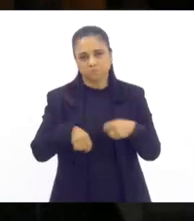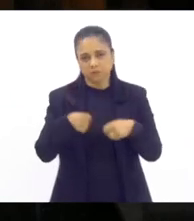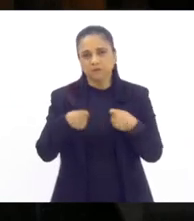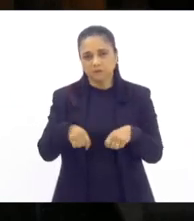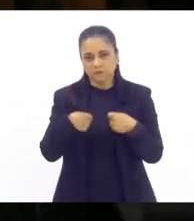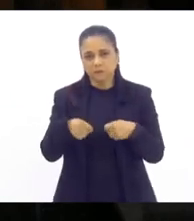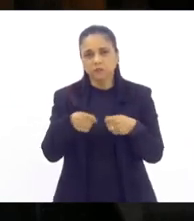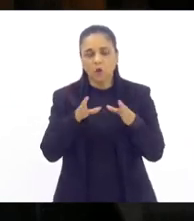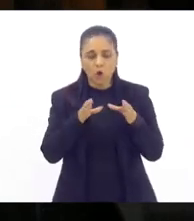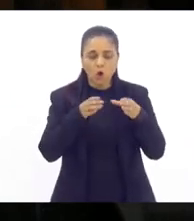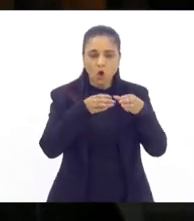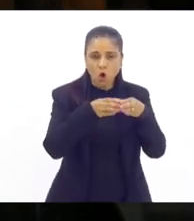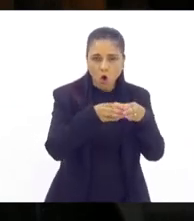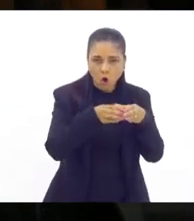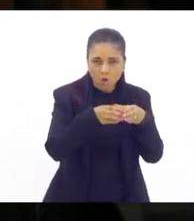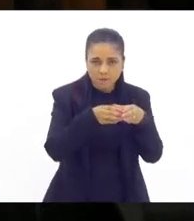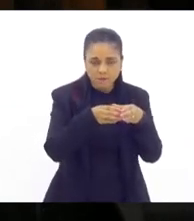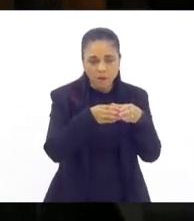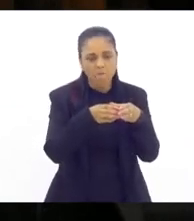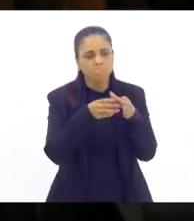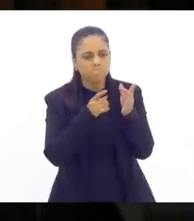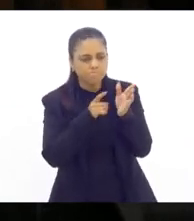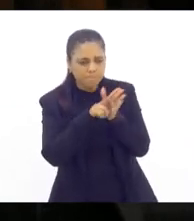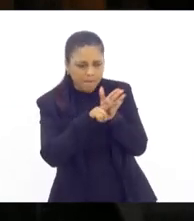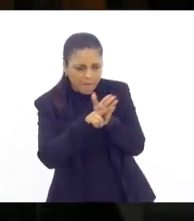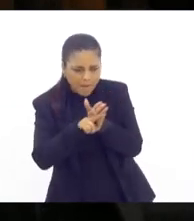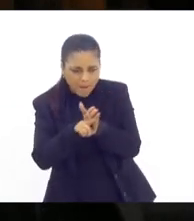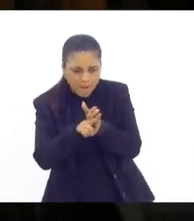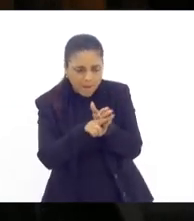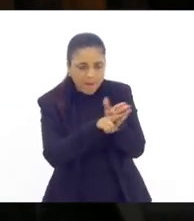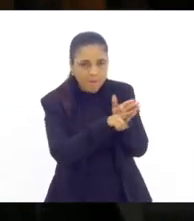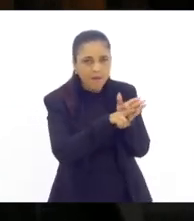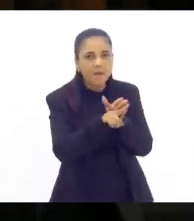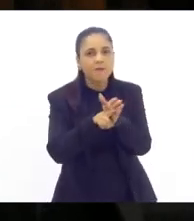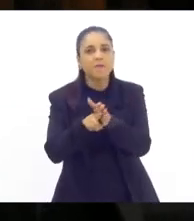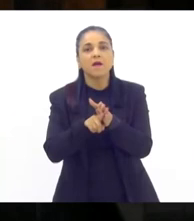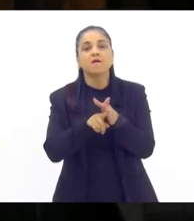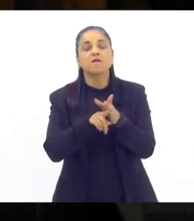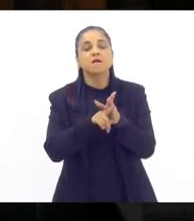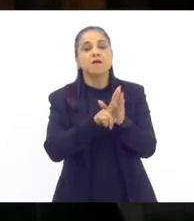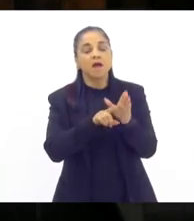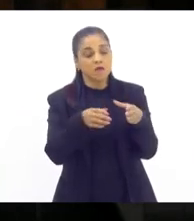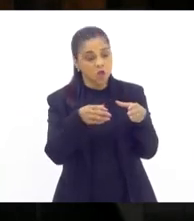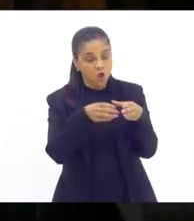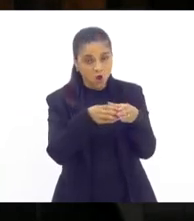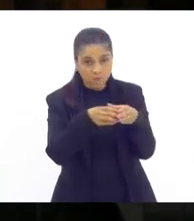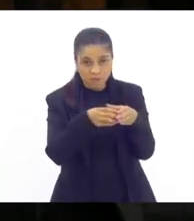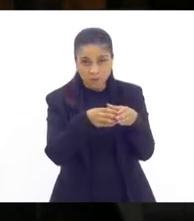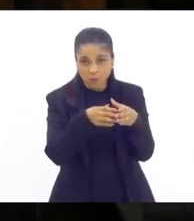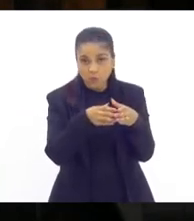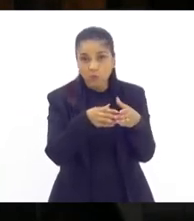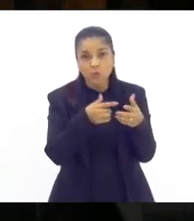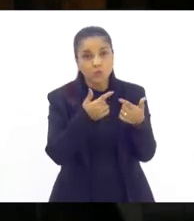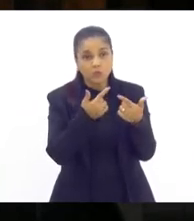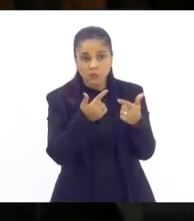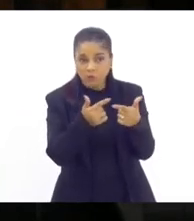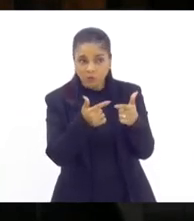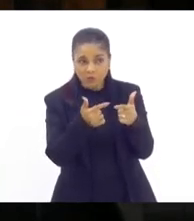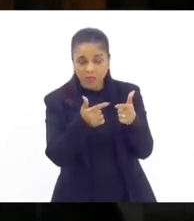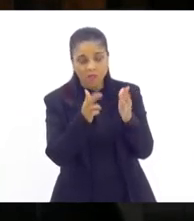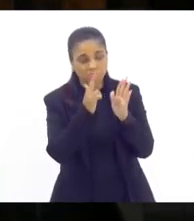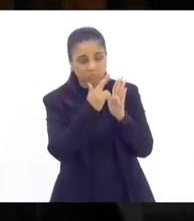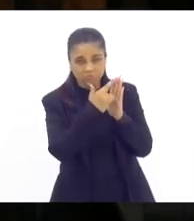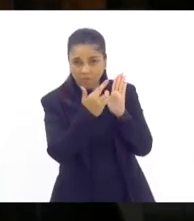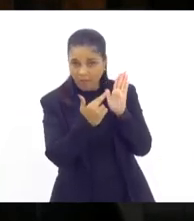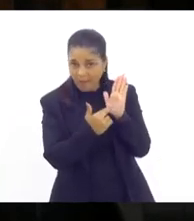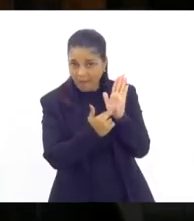Percorre as comissões e vem à pauta. Se uma das comissões não cumpre o prazo, diz o regimento